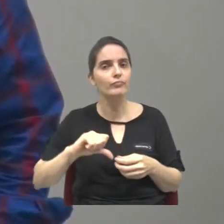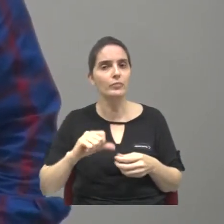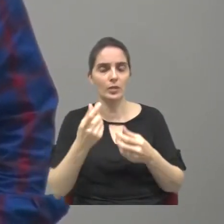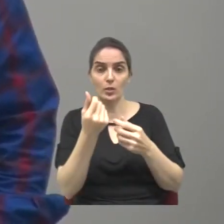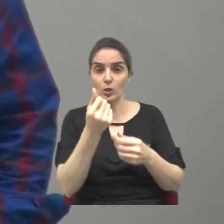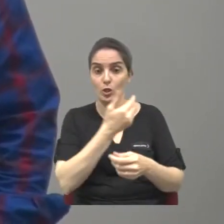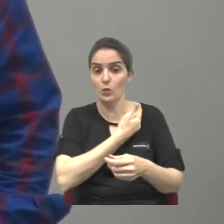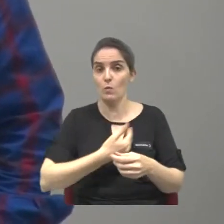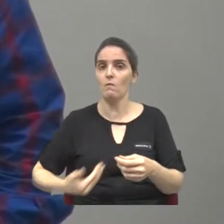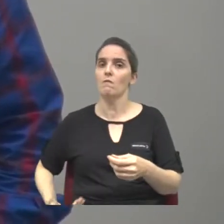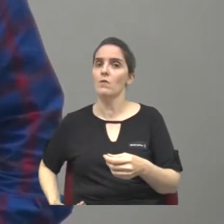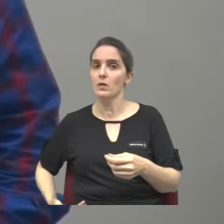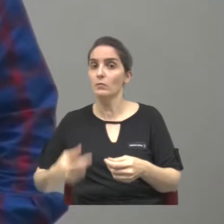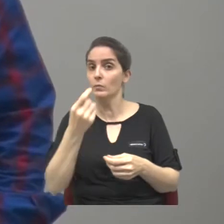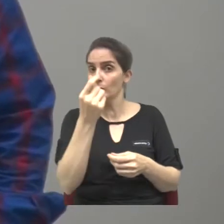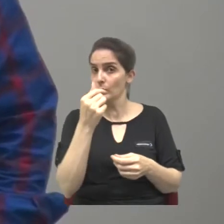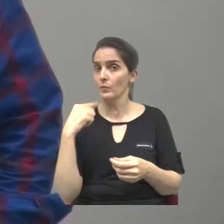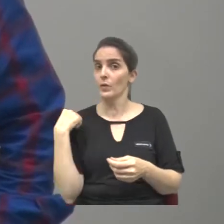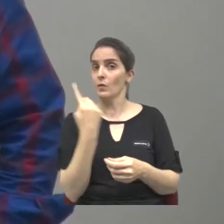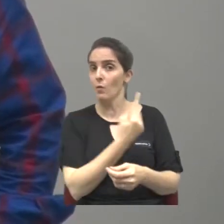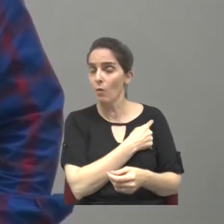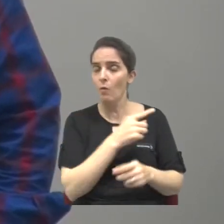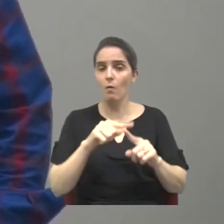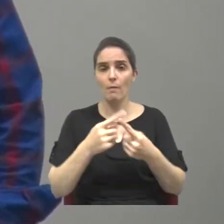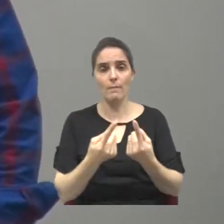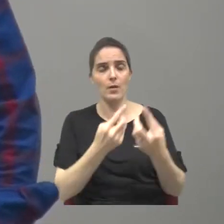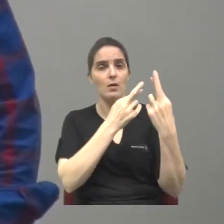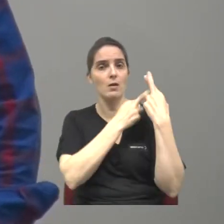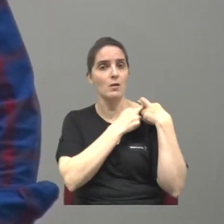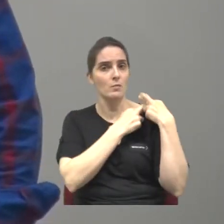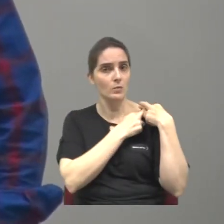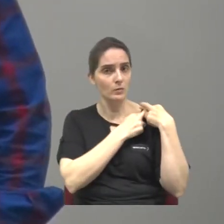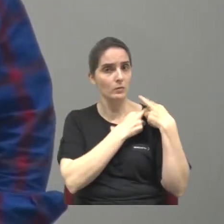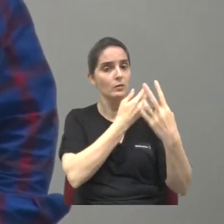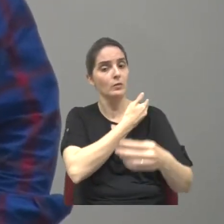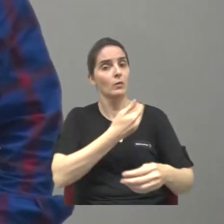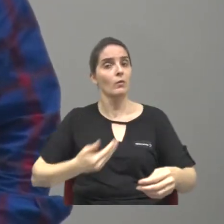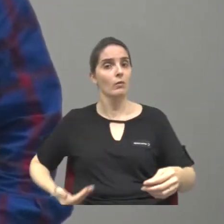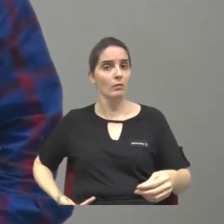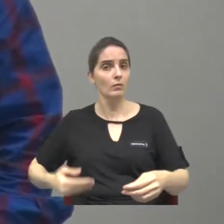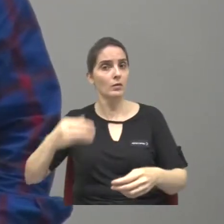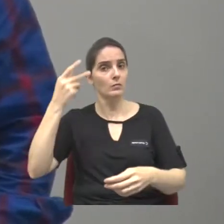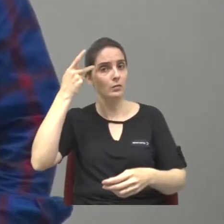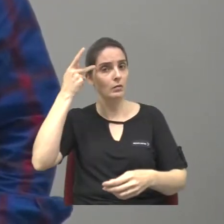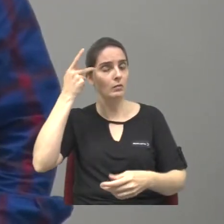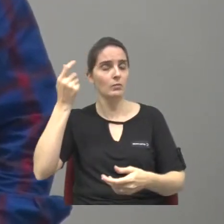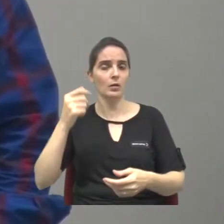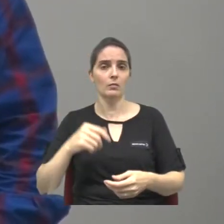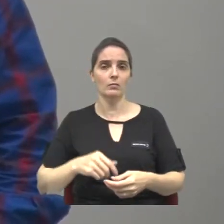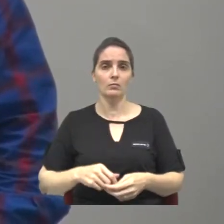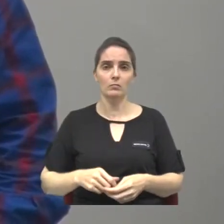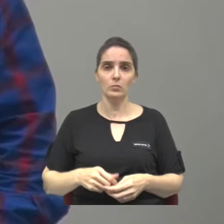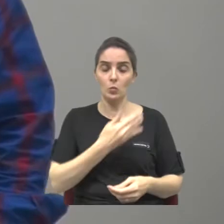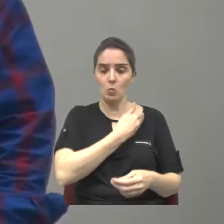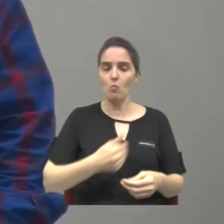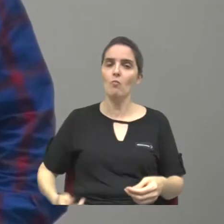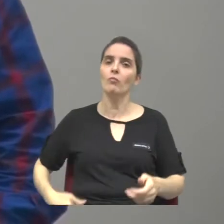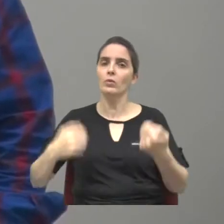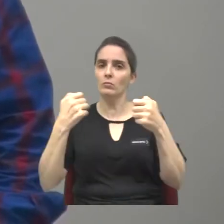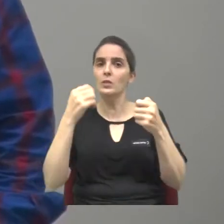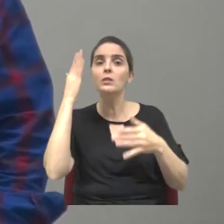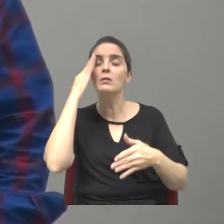dinheiro nosso, mas é de responsabilidade do governador. Então, ele tem que saber que Limeira está gastando